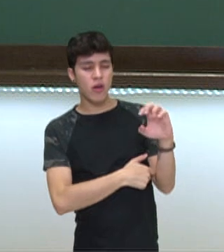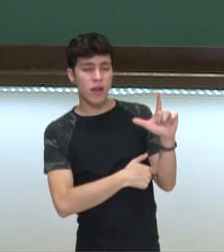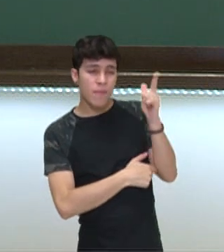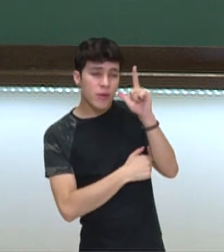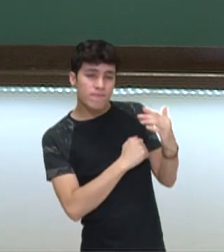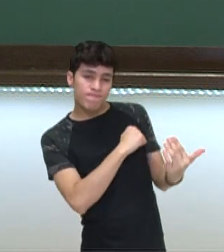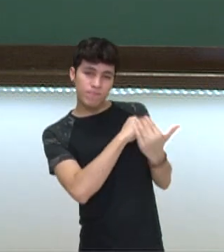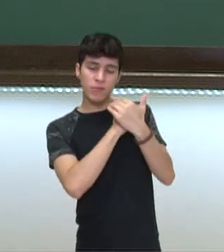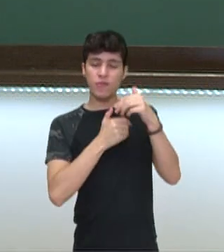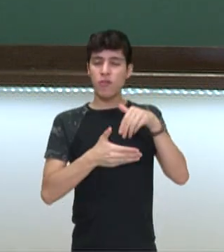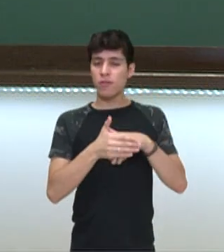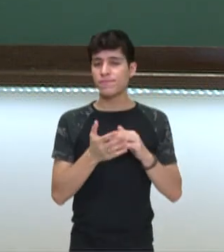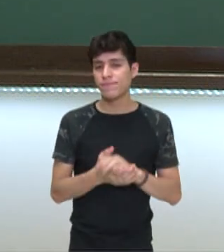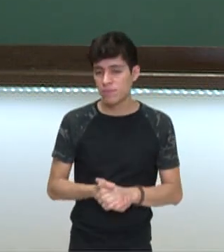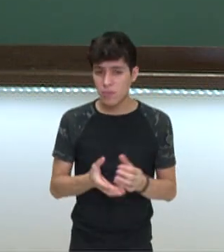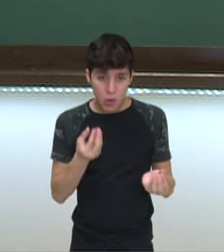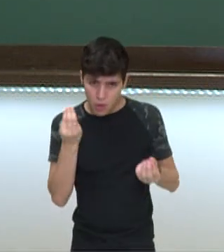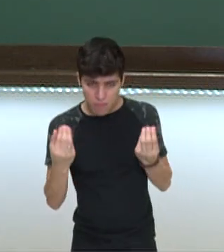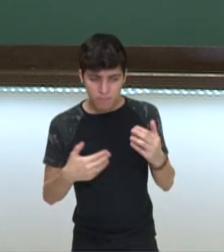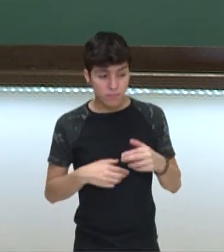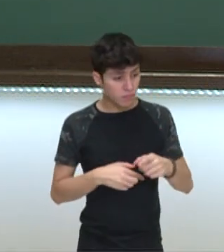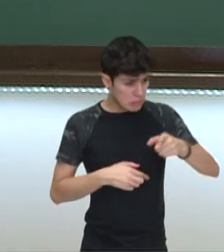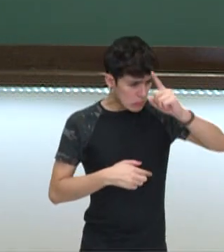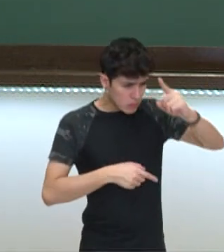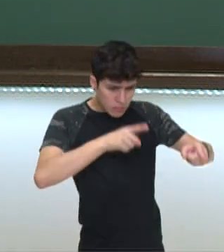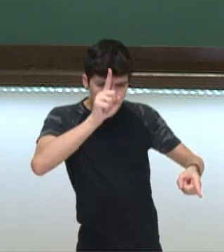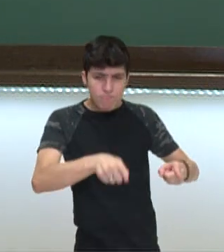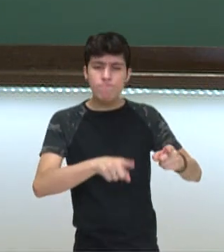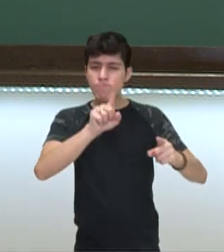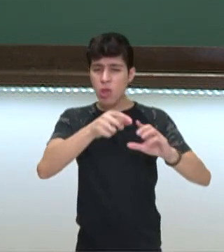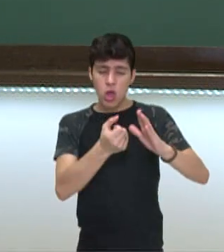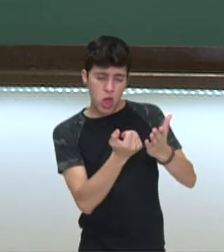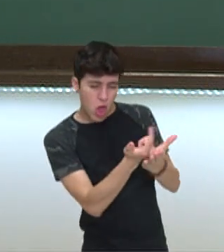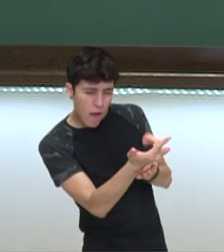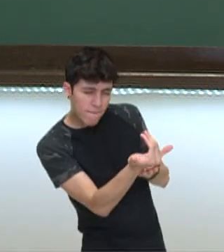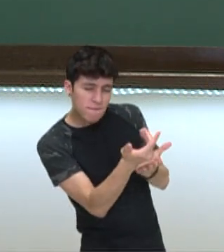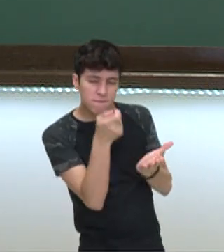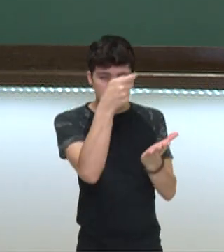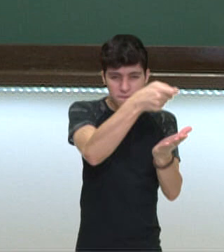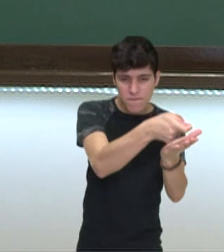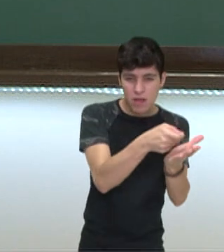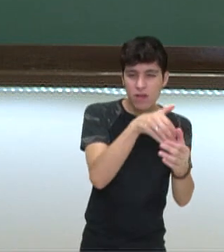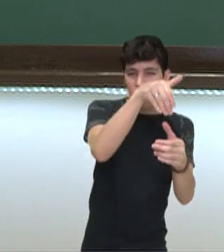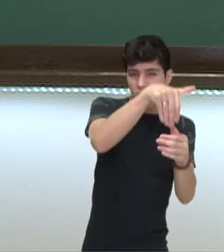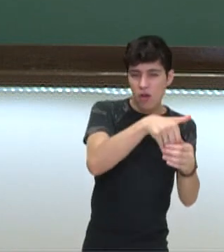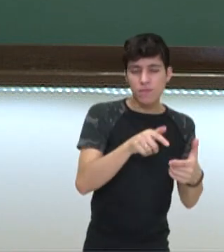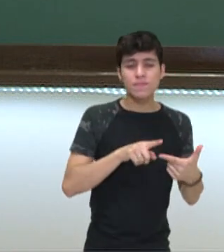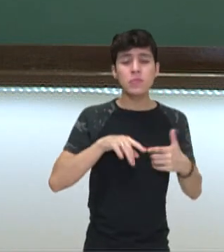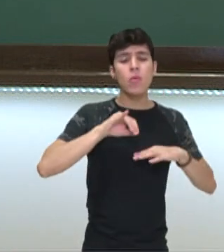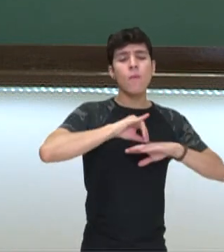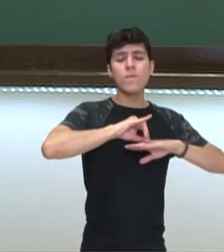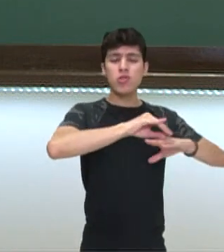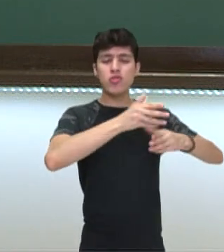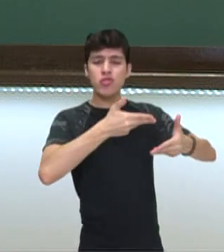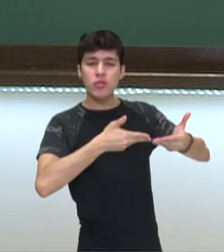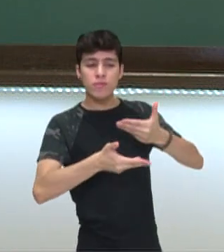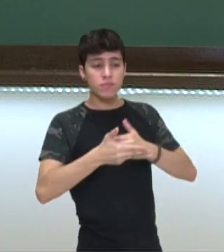esses votos como que suas esse voto forçado mesmo através da corrupção compra e venda de objetos